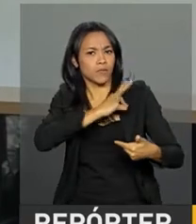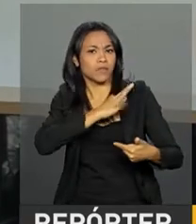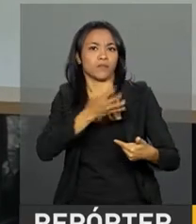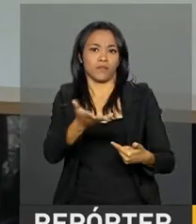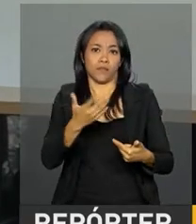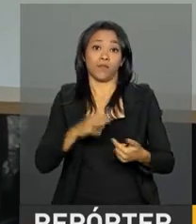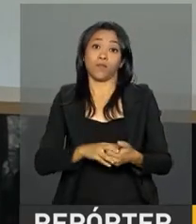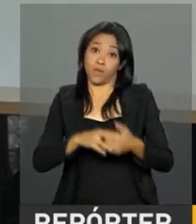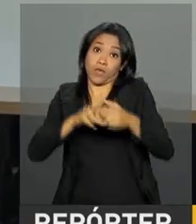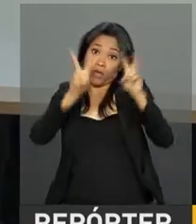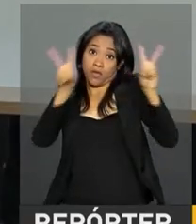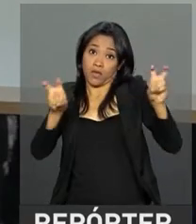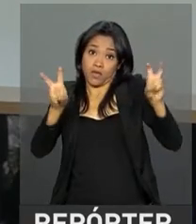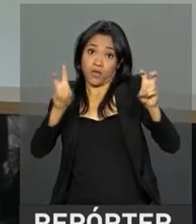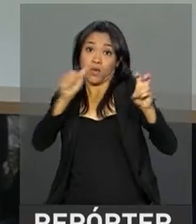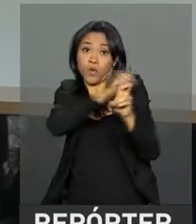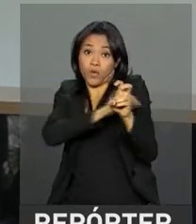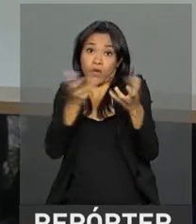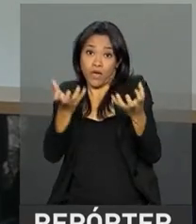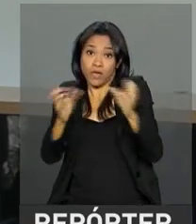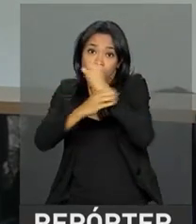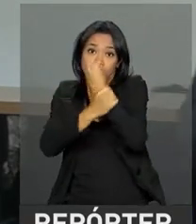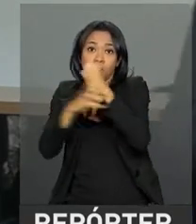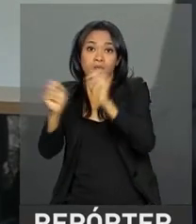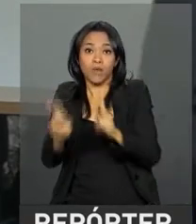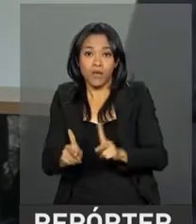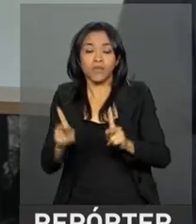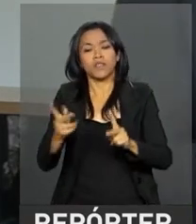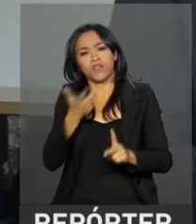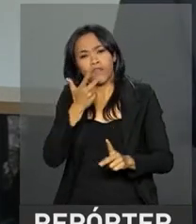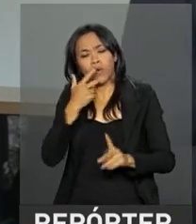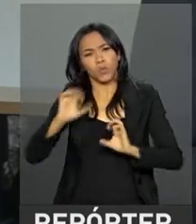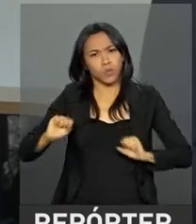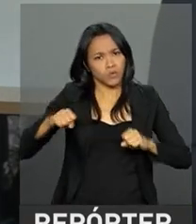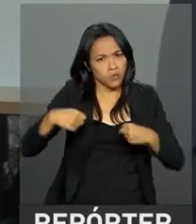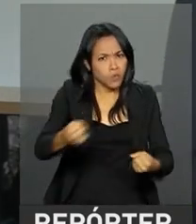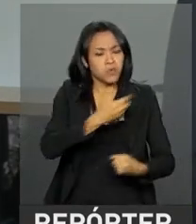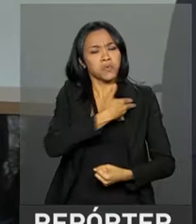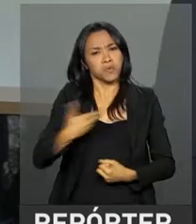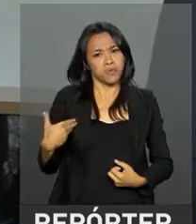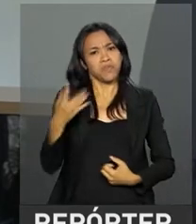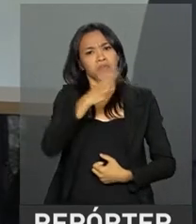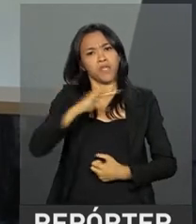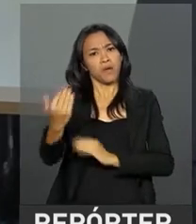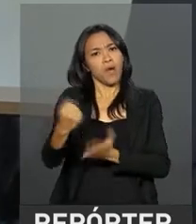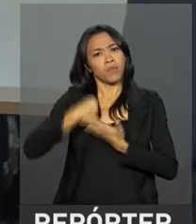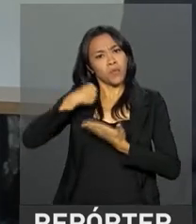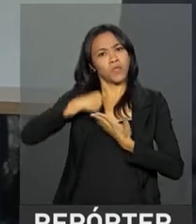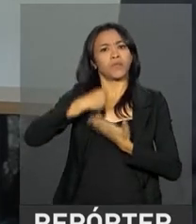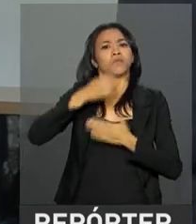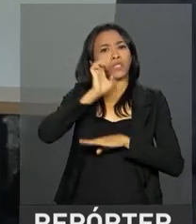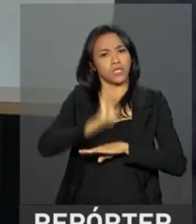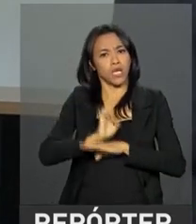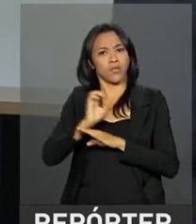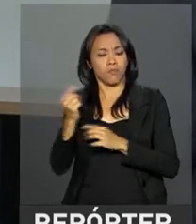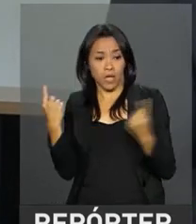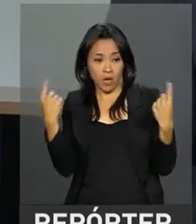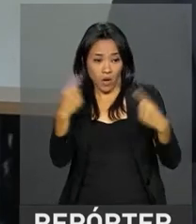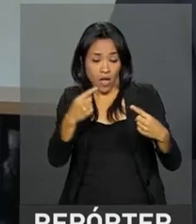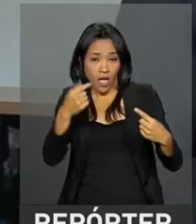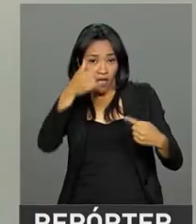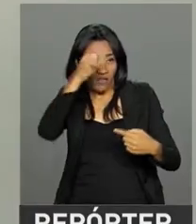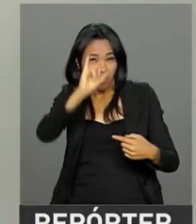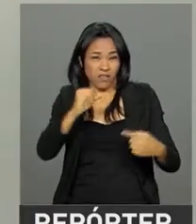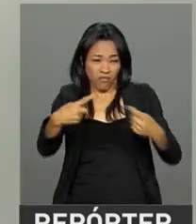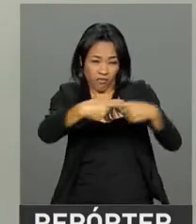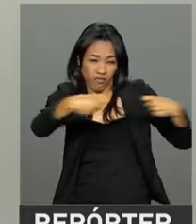ministro da justiça falou sobre o esforço do governo federal em apoiar o estado no combate ao crime organizado são quatro jardins fez